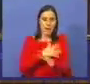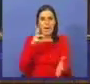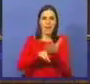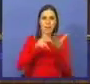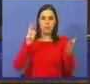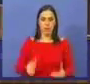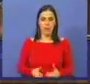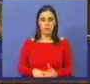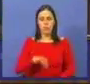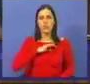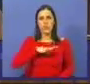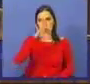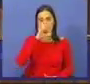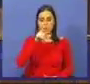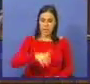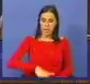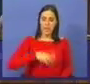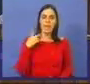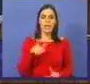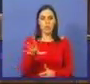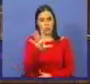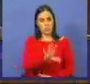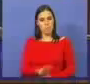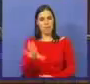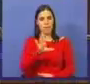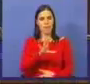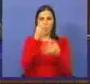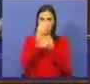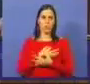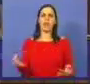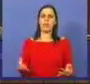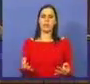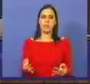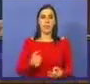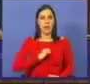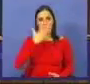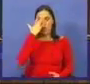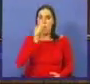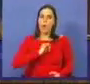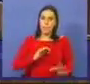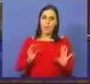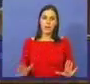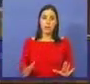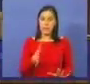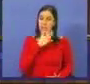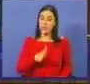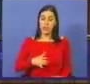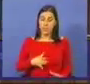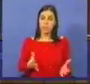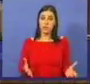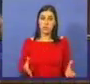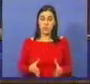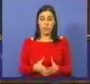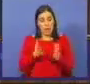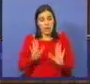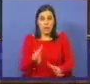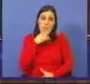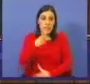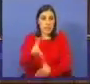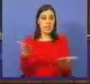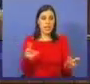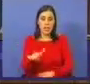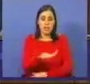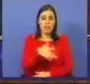pré-aprovado, o Sr. Ministro reagiu de uma forma corretíssima, na minha opinião. E disse-nos o que tem que ser dito